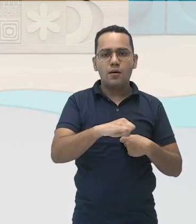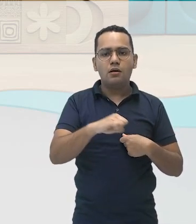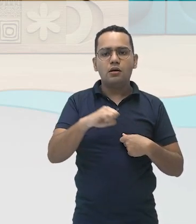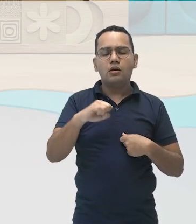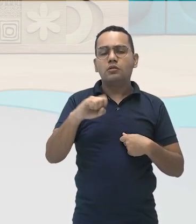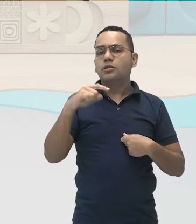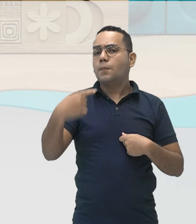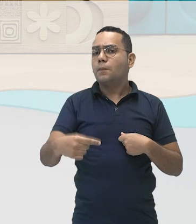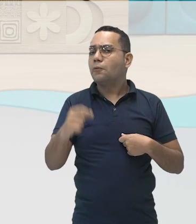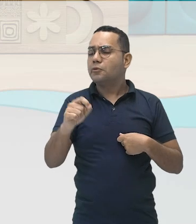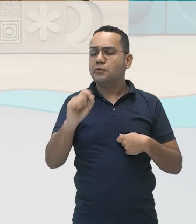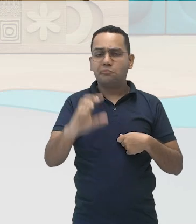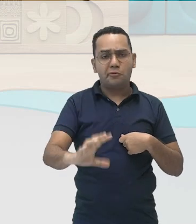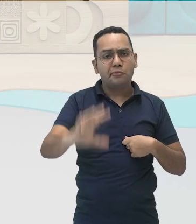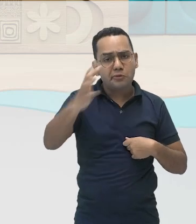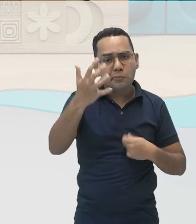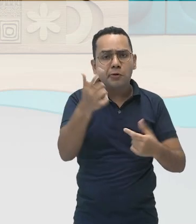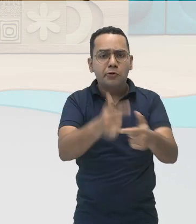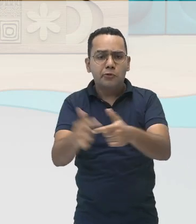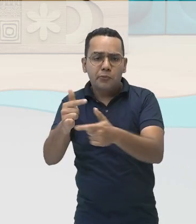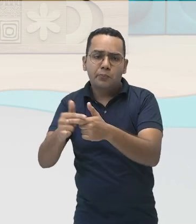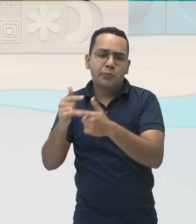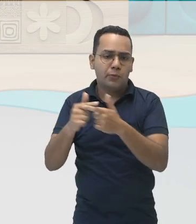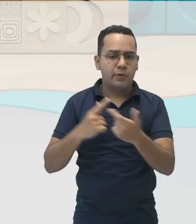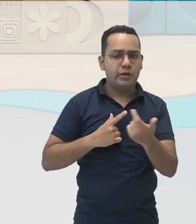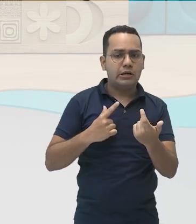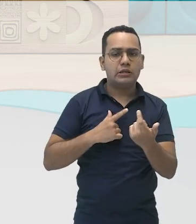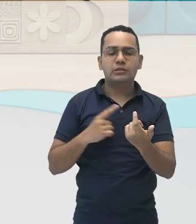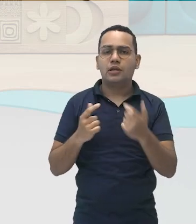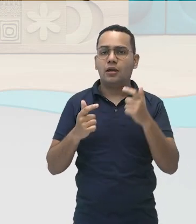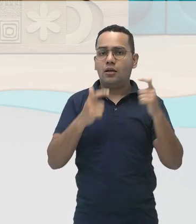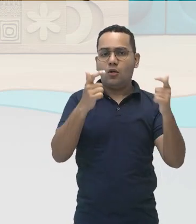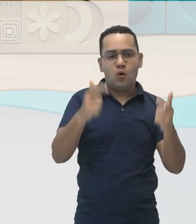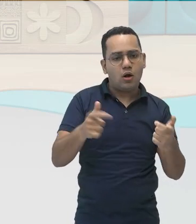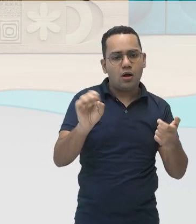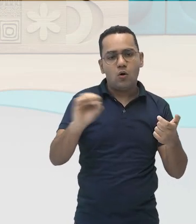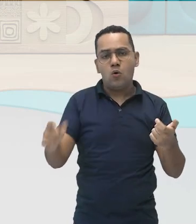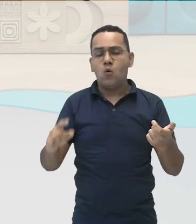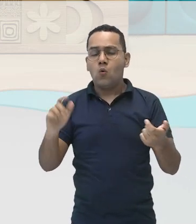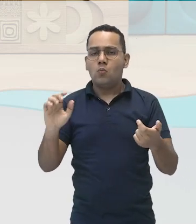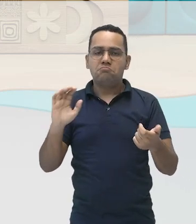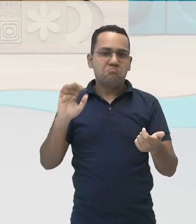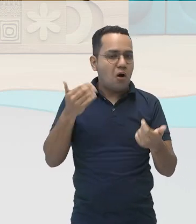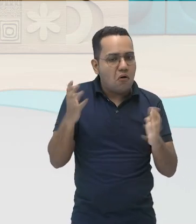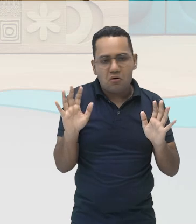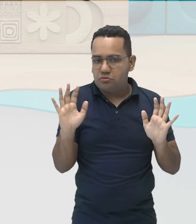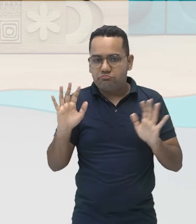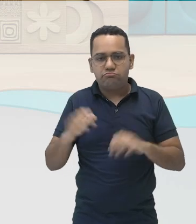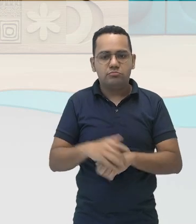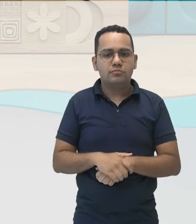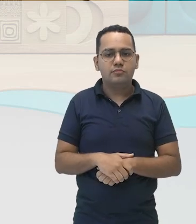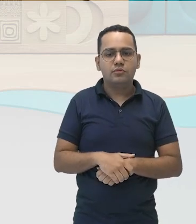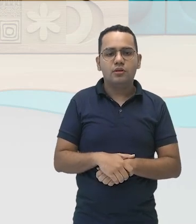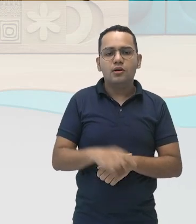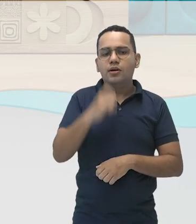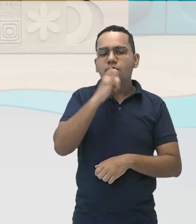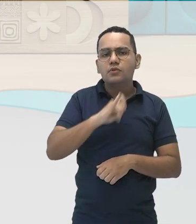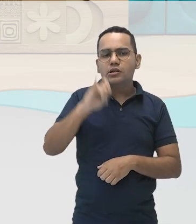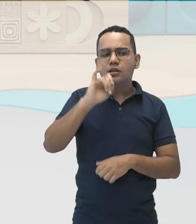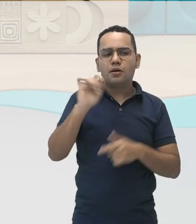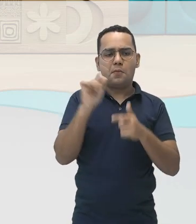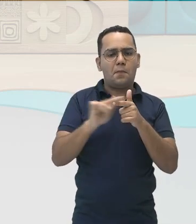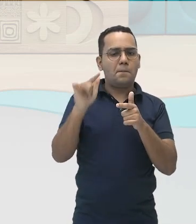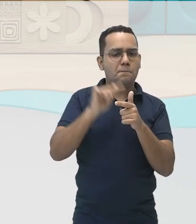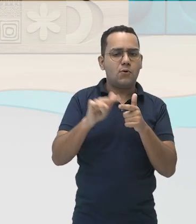após o acontecimento ali de um acidente ou então de um mal súbito. E ele tem como objetivo evitar que